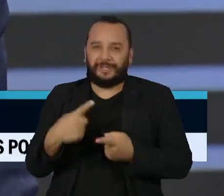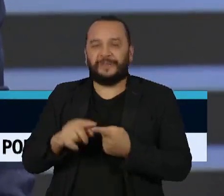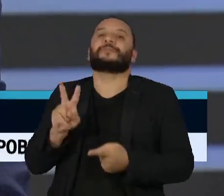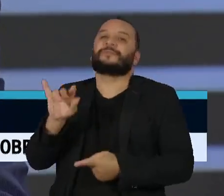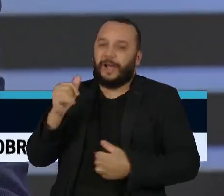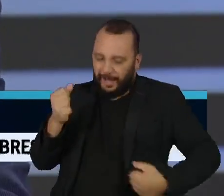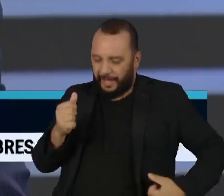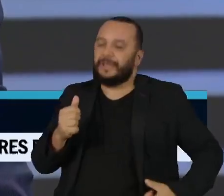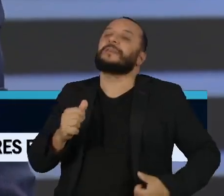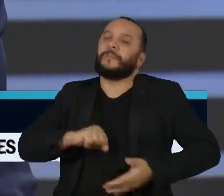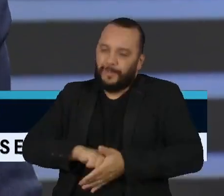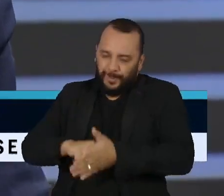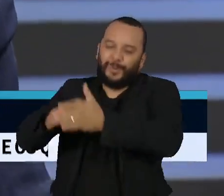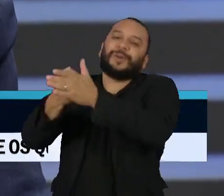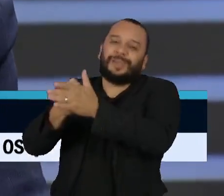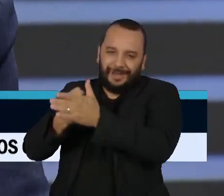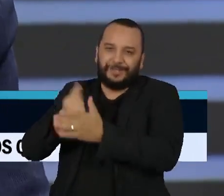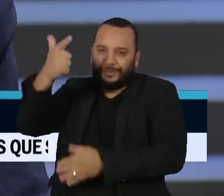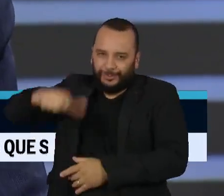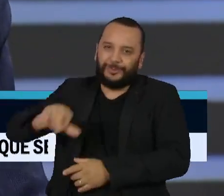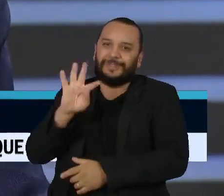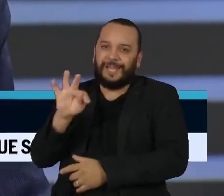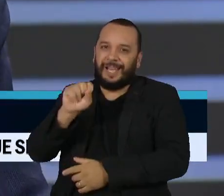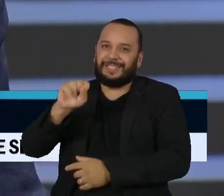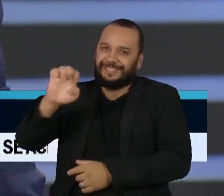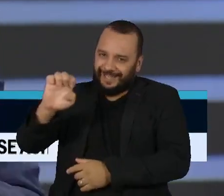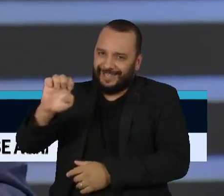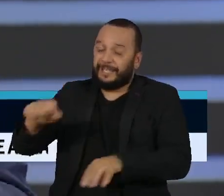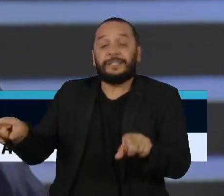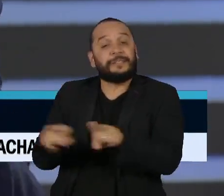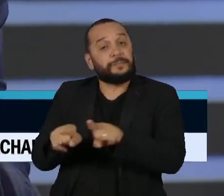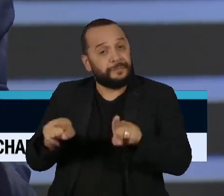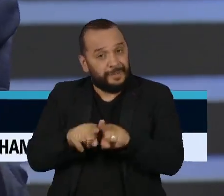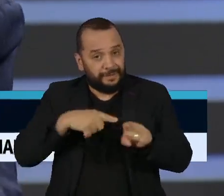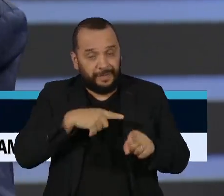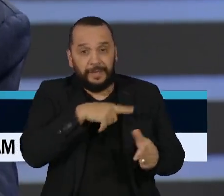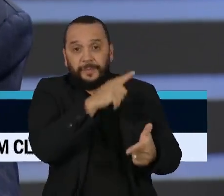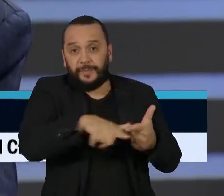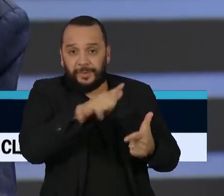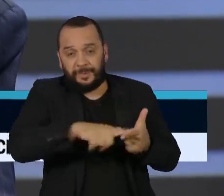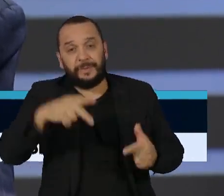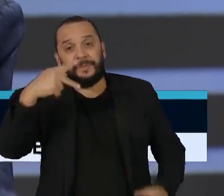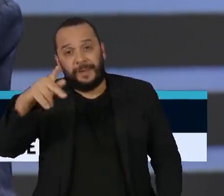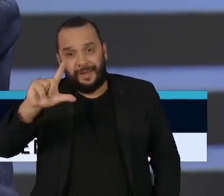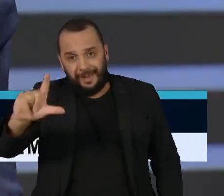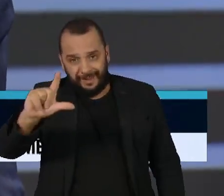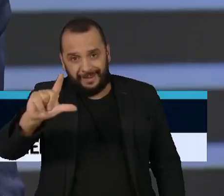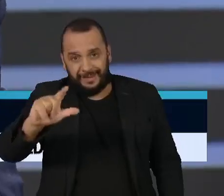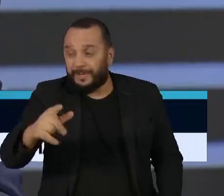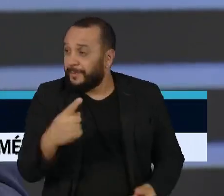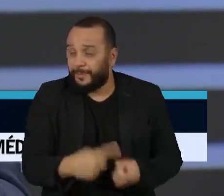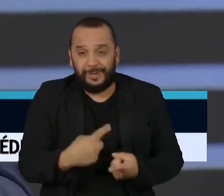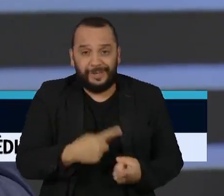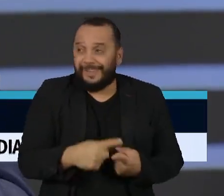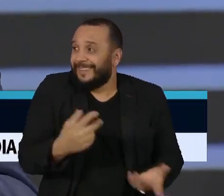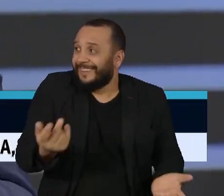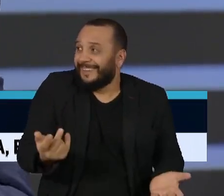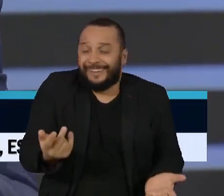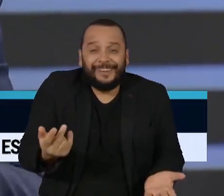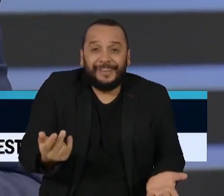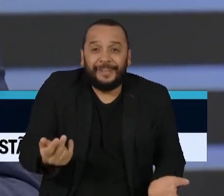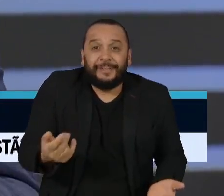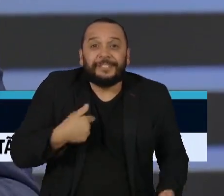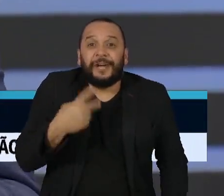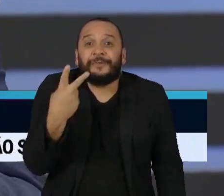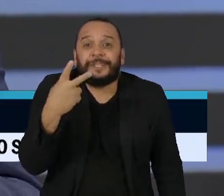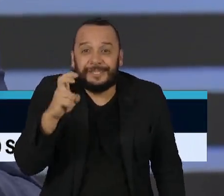isso. Terceiro, ele deve ter problemas dentro do próprio PL. Com tudo isso, 1/5 do PL votou a favor da proposta. E os